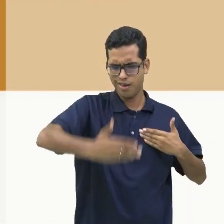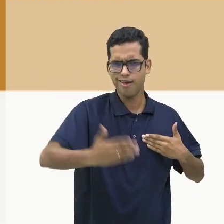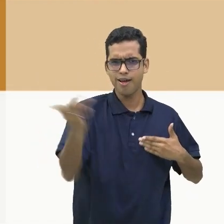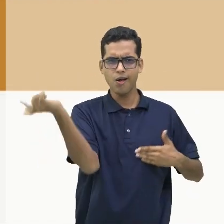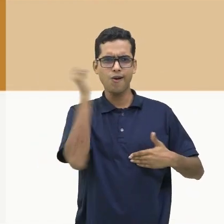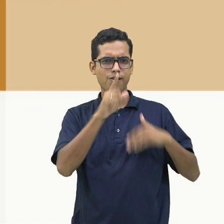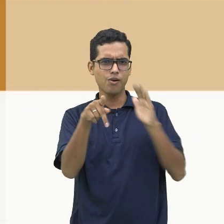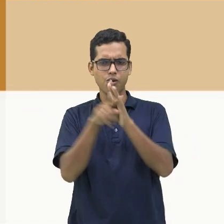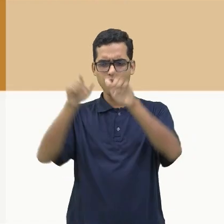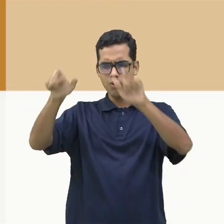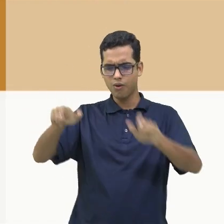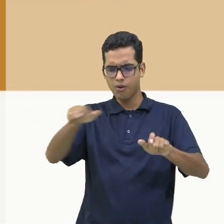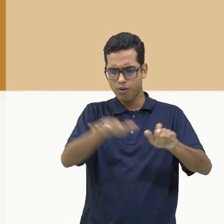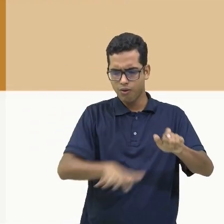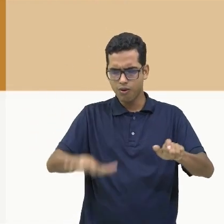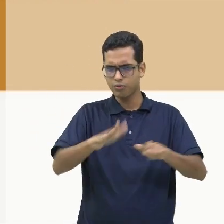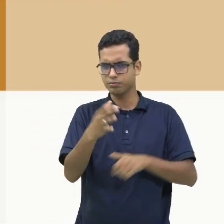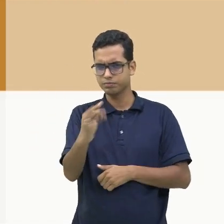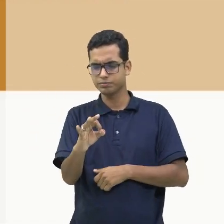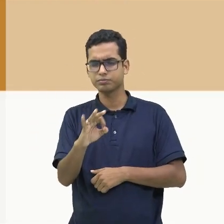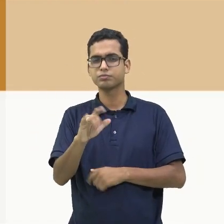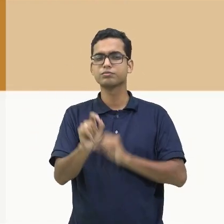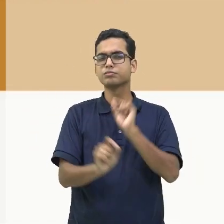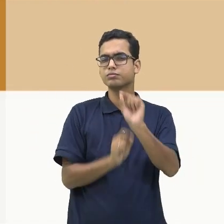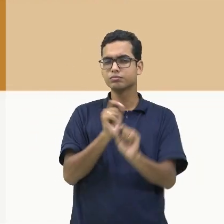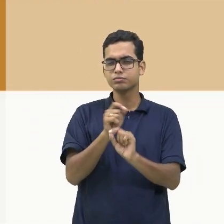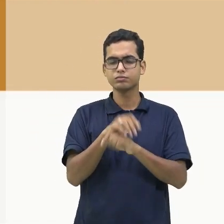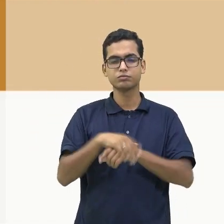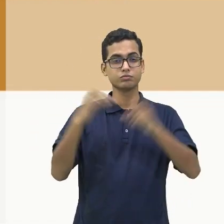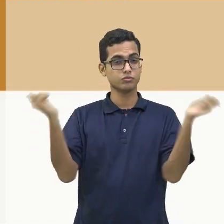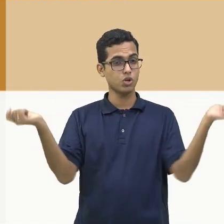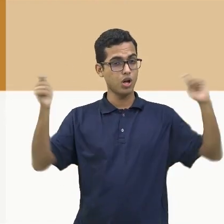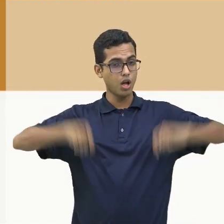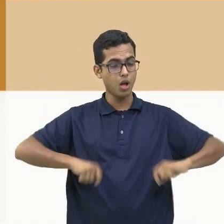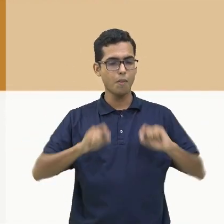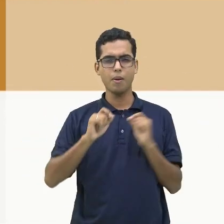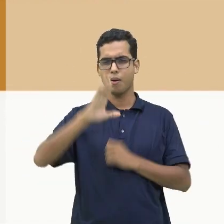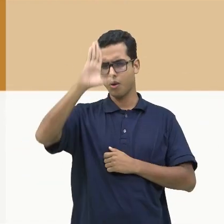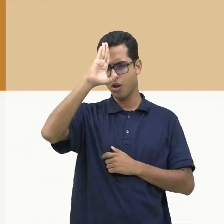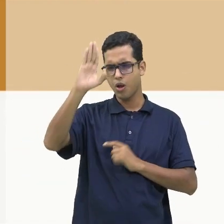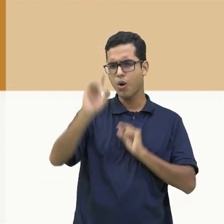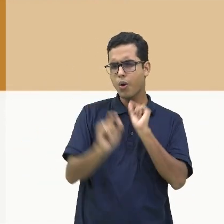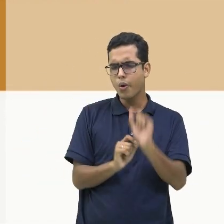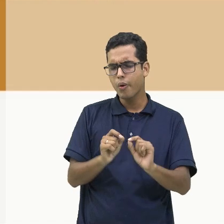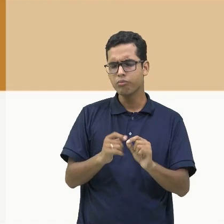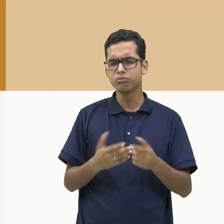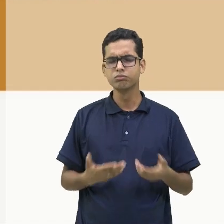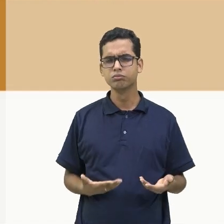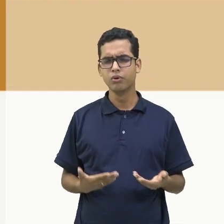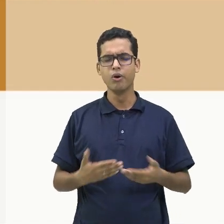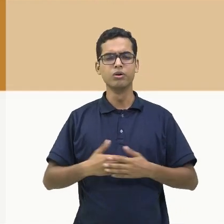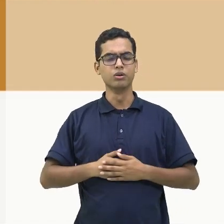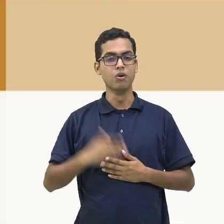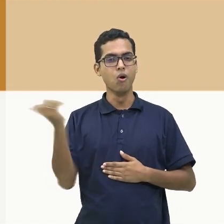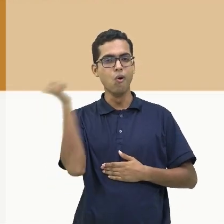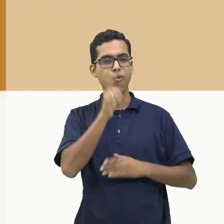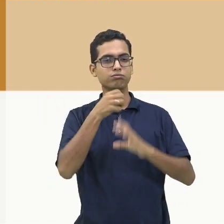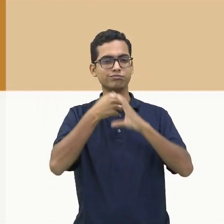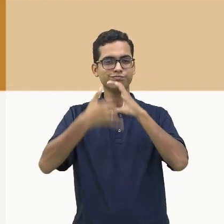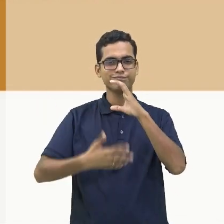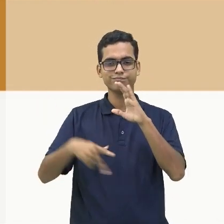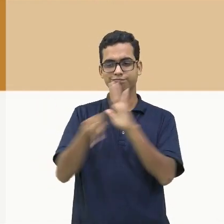do ambiente, eles então vão ter a capacidade de levar essas